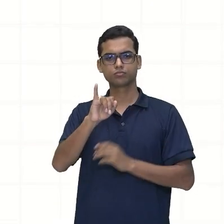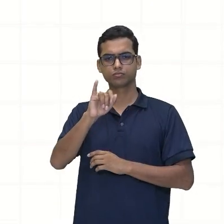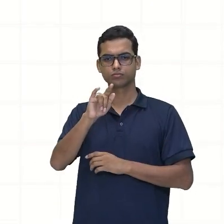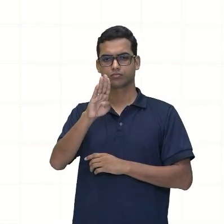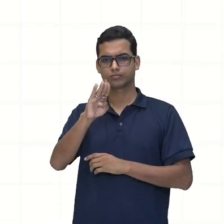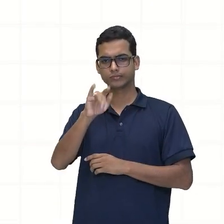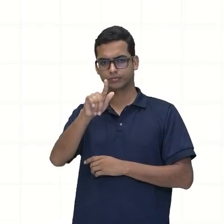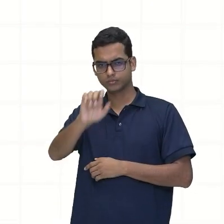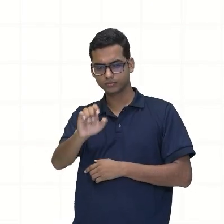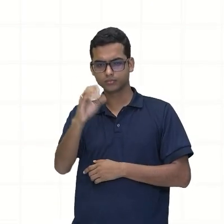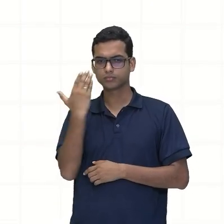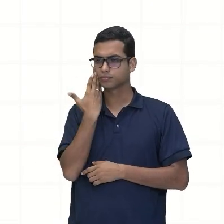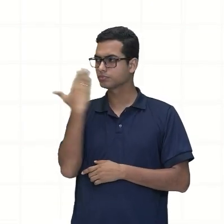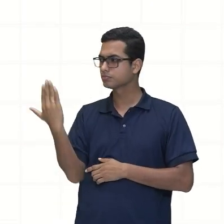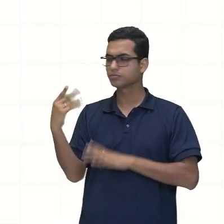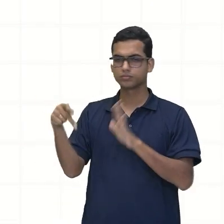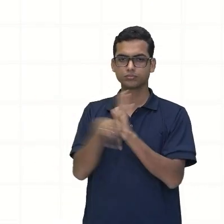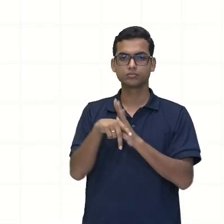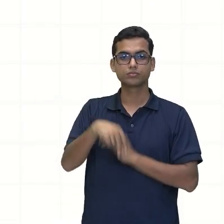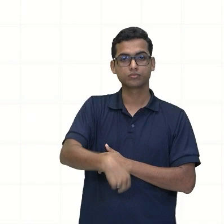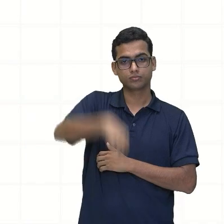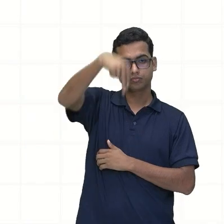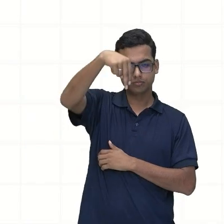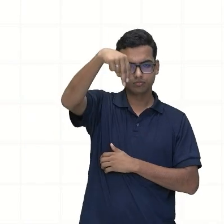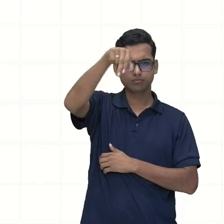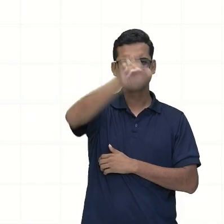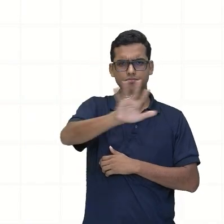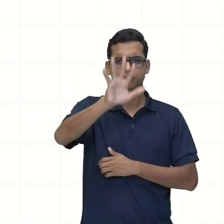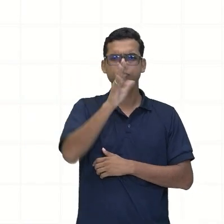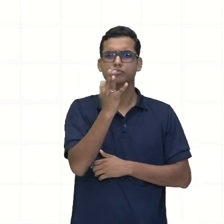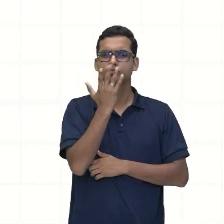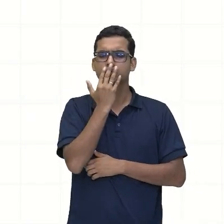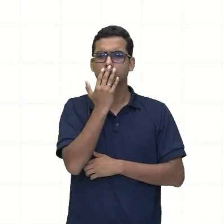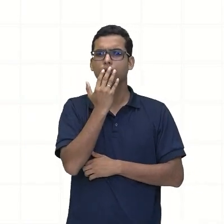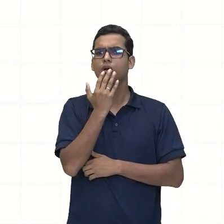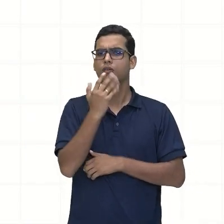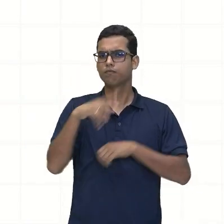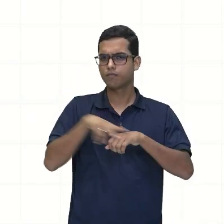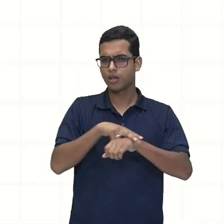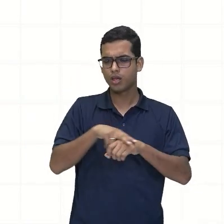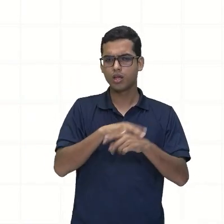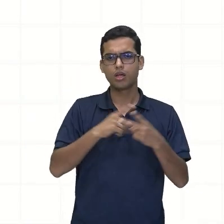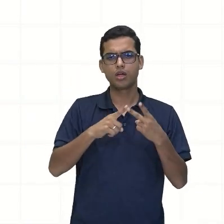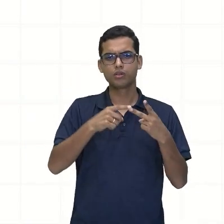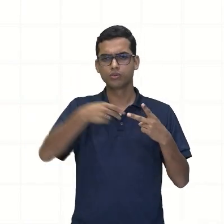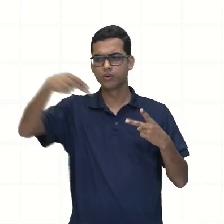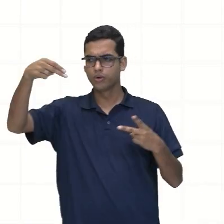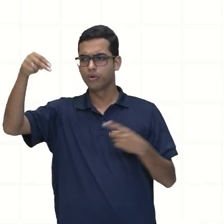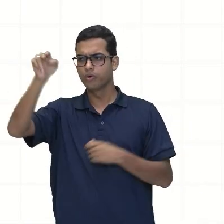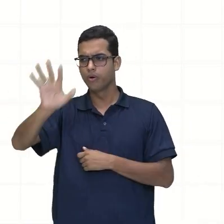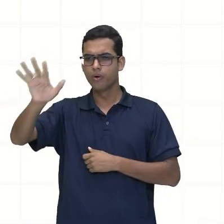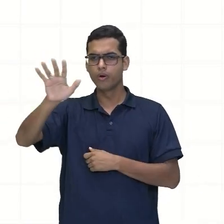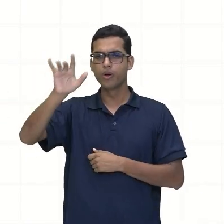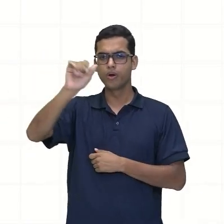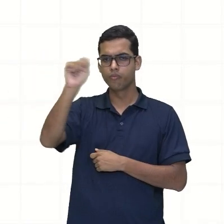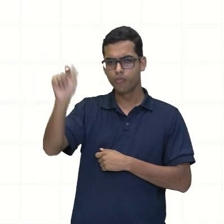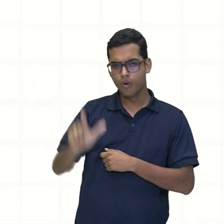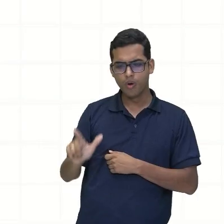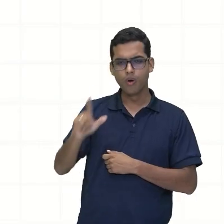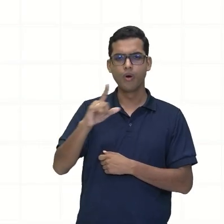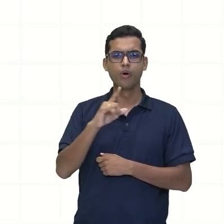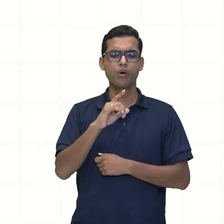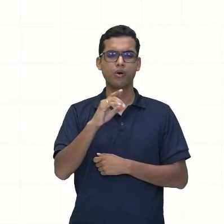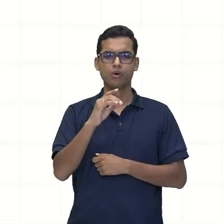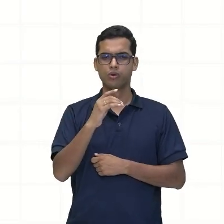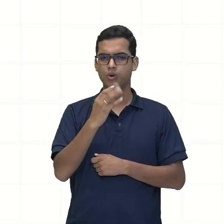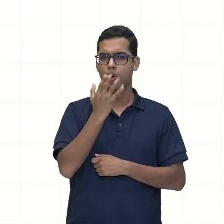em verde, em azul, qual é a região? Nordeste. Aí, amarelo, Mato Grosso, Goiás, Mato Grosso